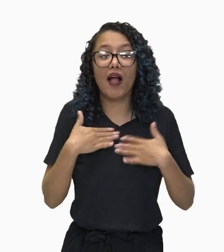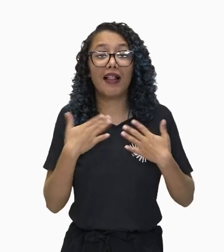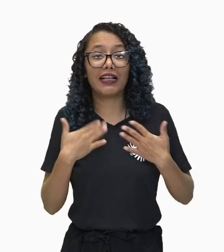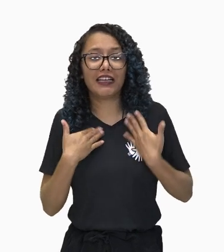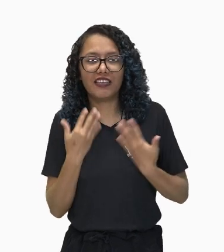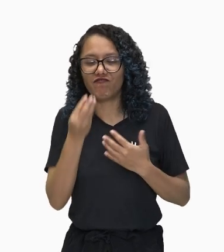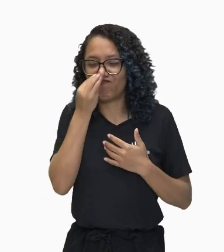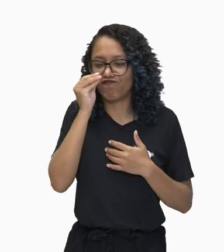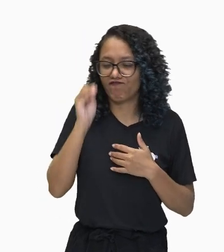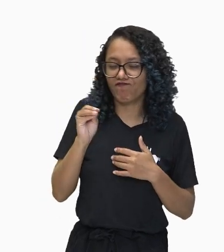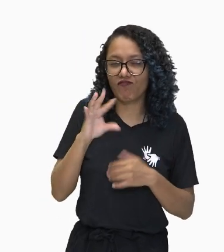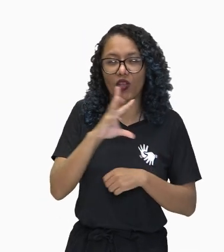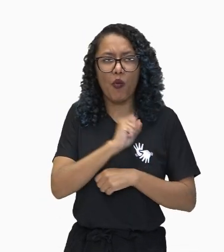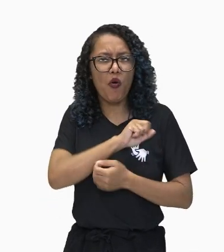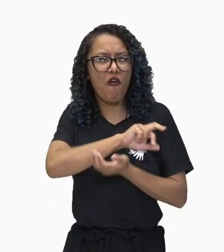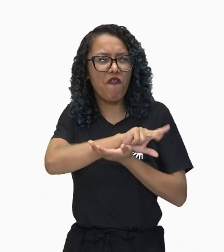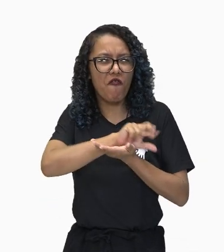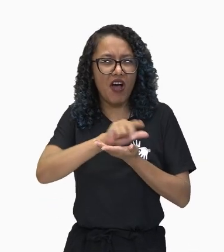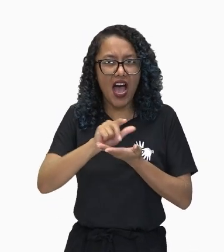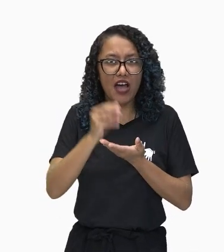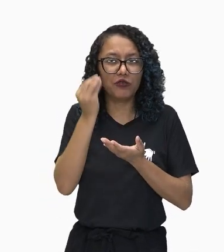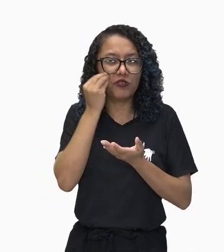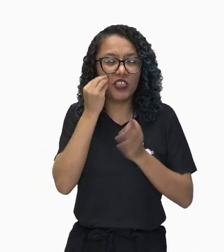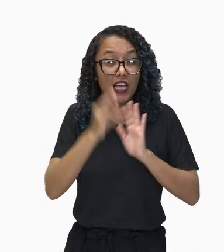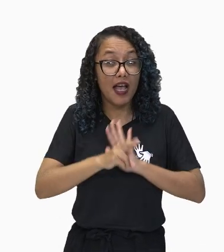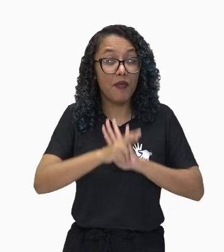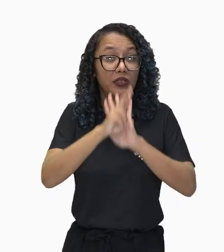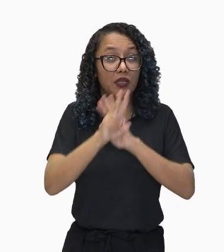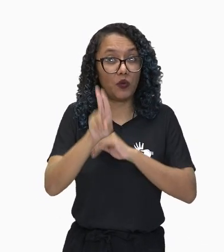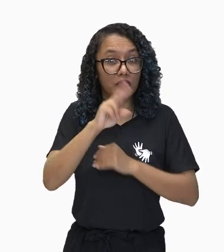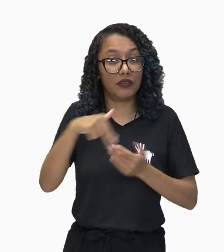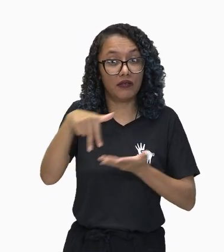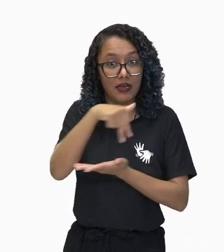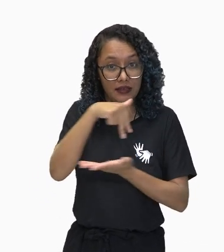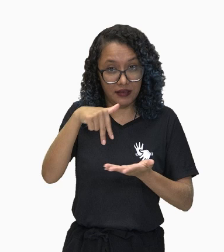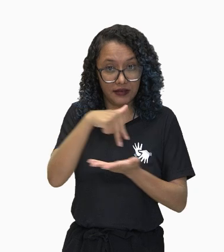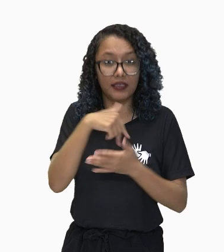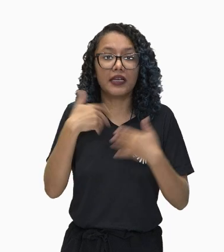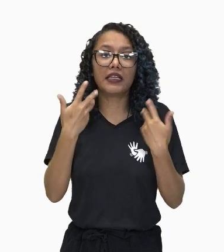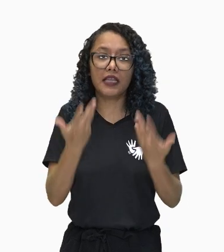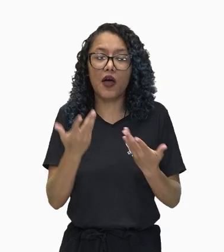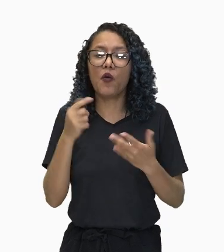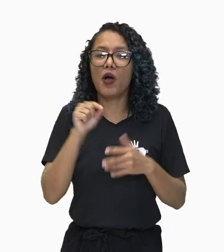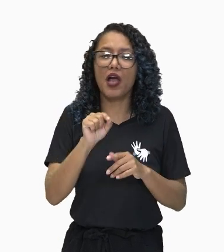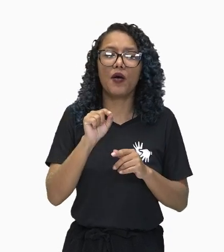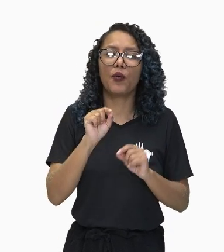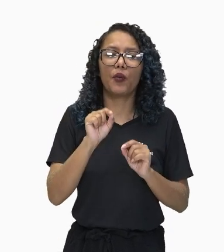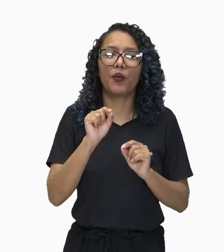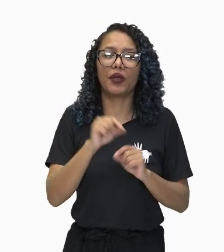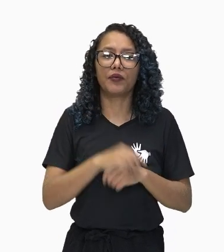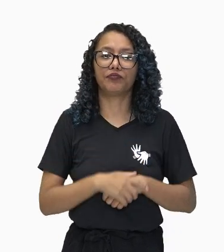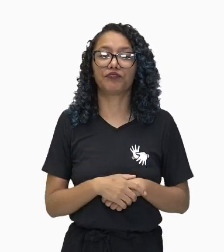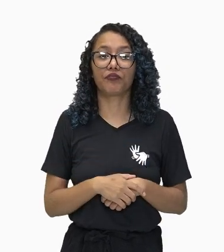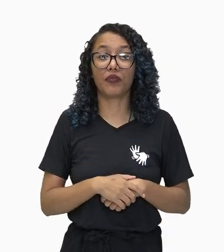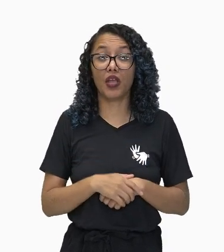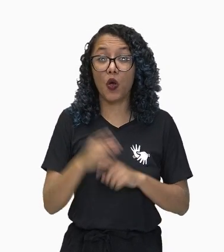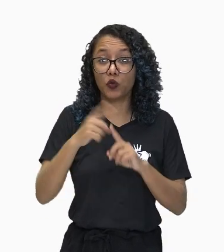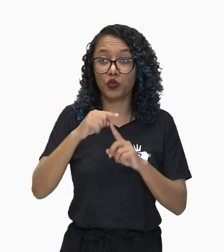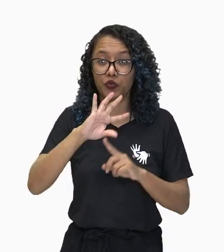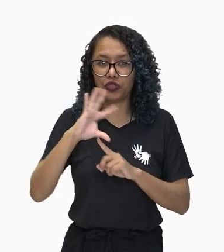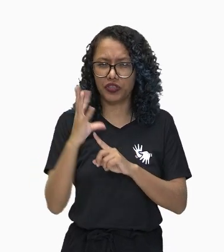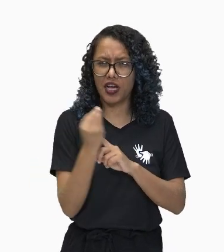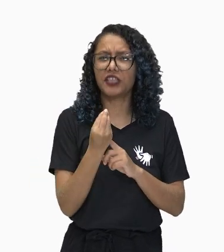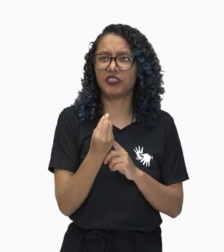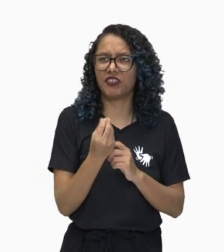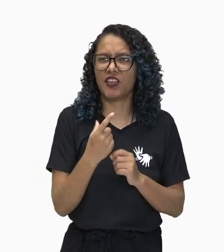etc. Desse modo, pode-se dizer que essa é uma expressão artística carregada de